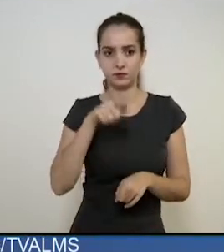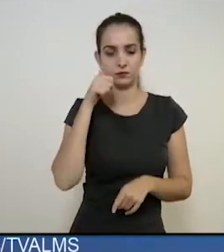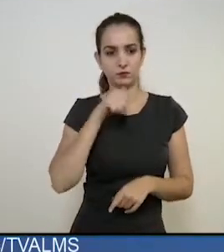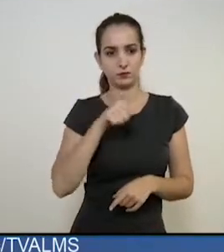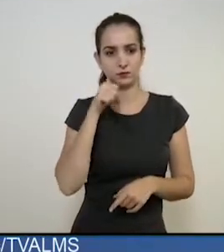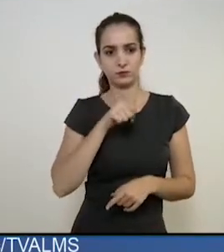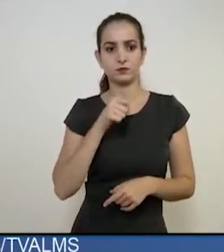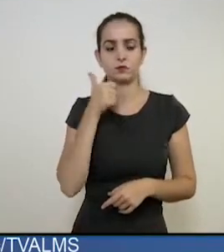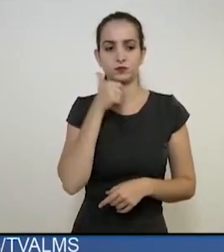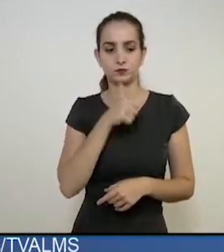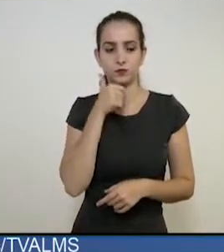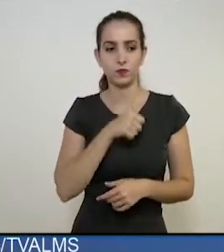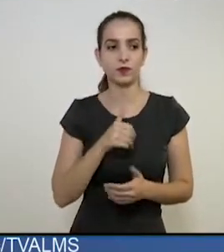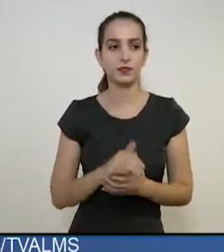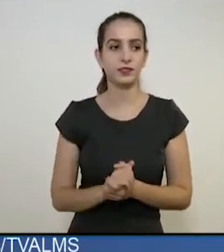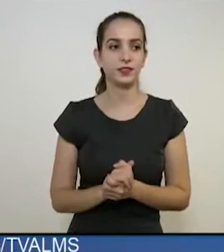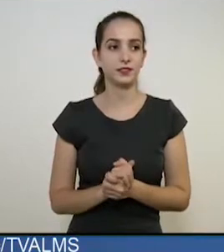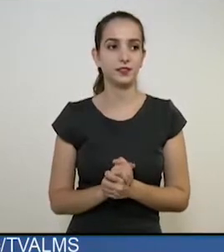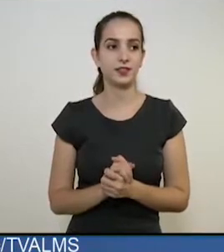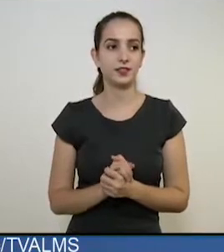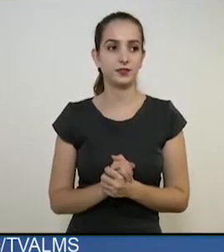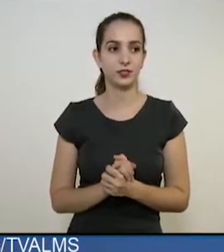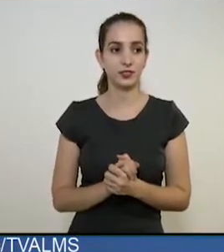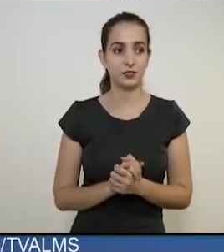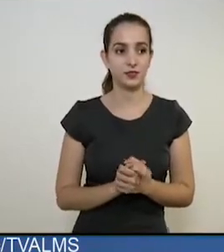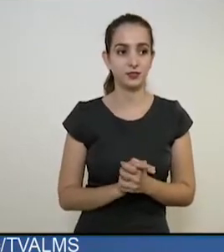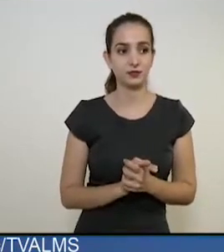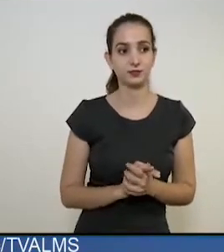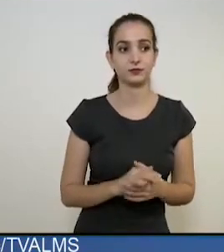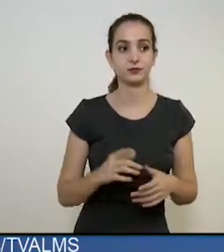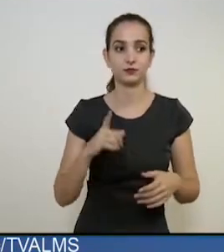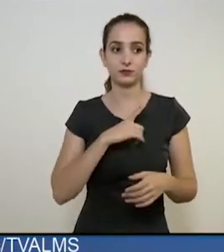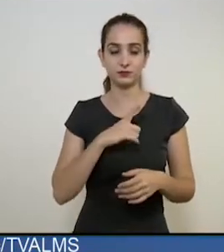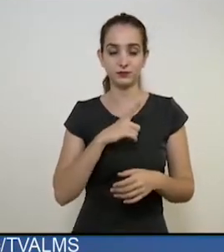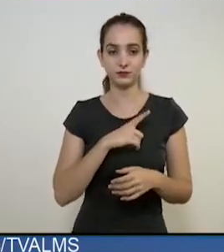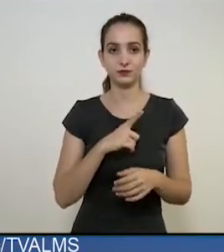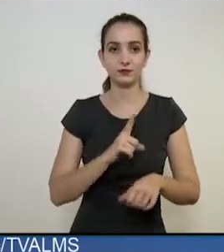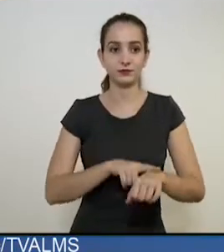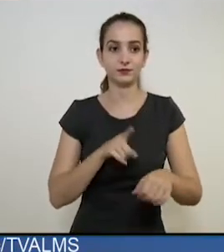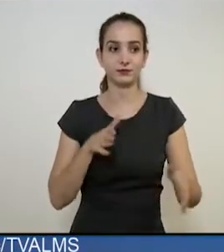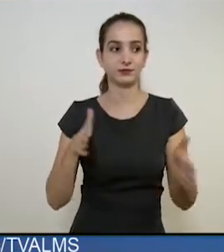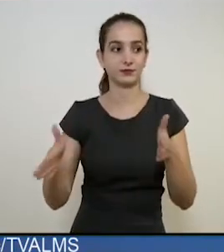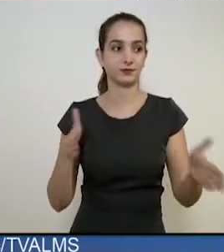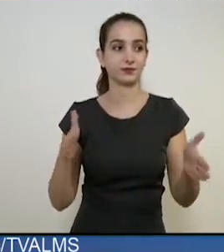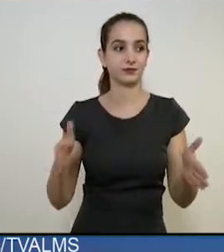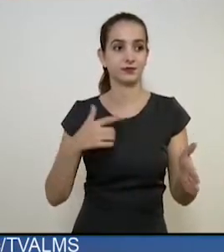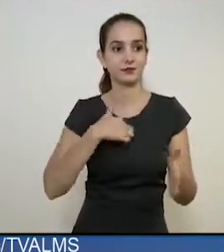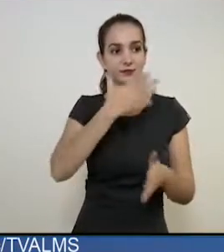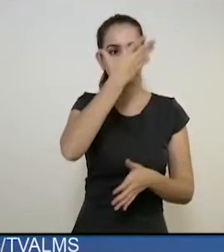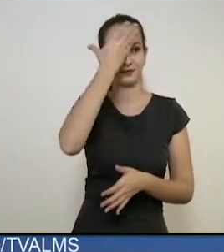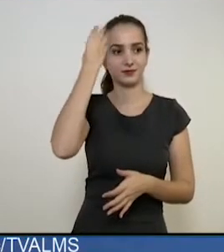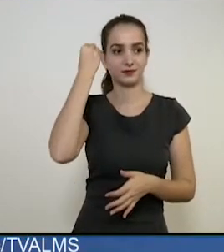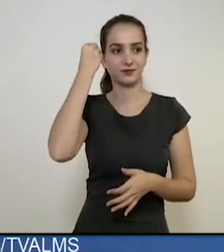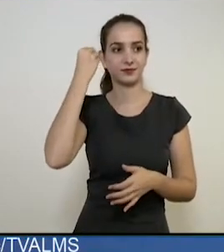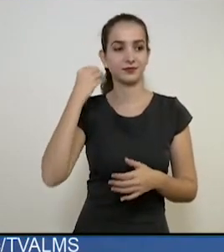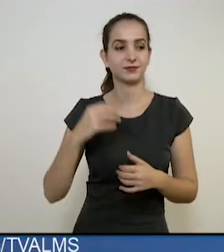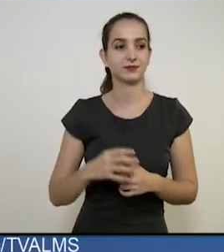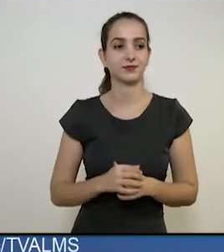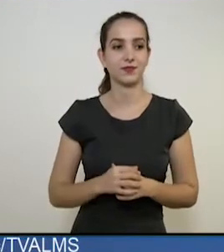não tenham dúvida, todos nós trabalhamos na perspectiva de que no espaço curto de tempo nós possamos ver esse